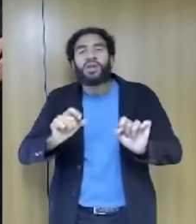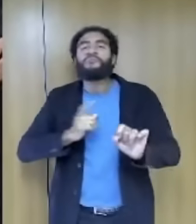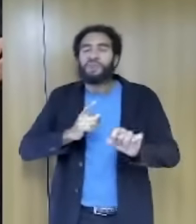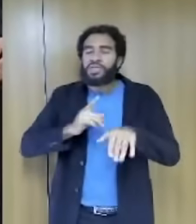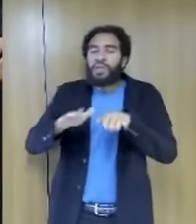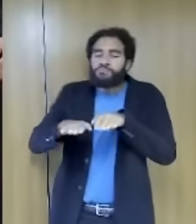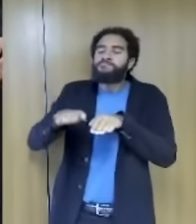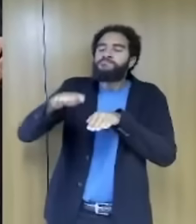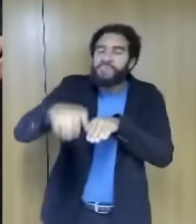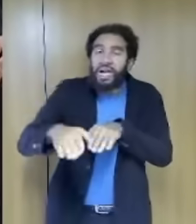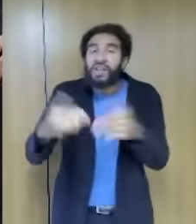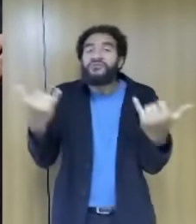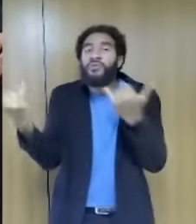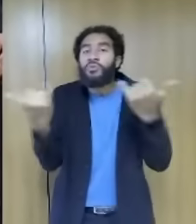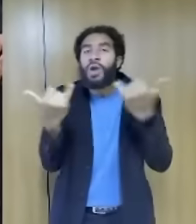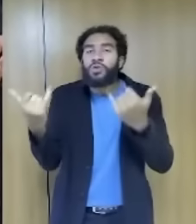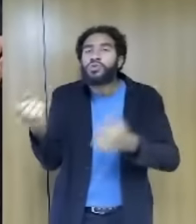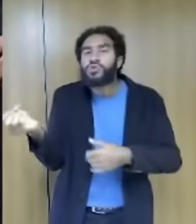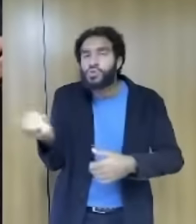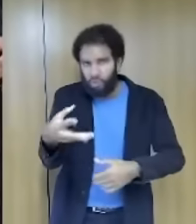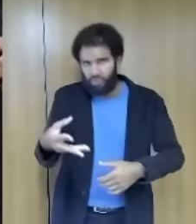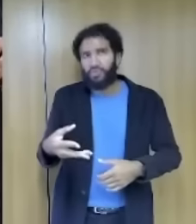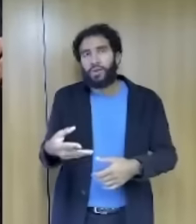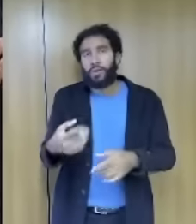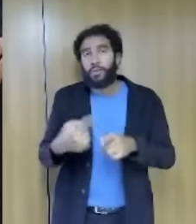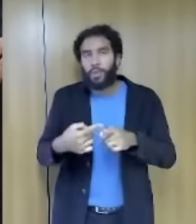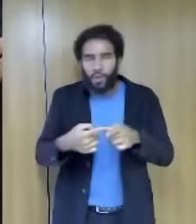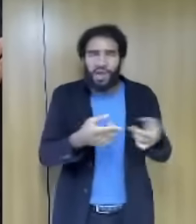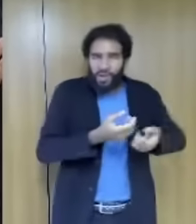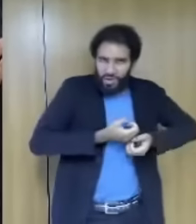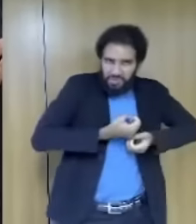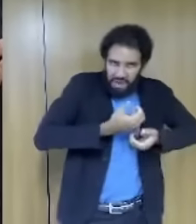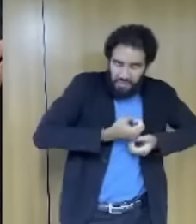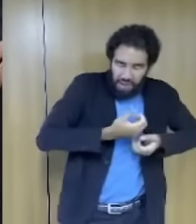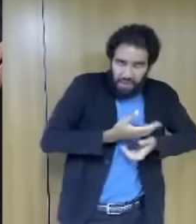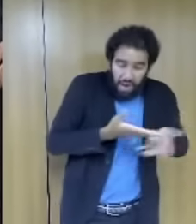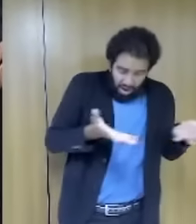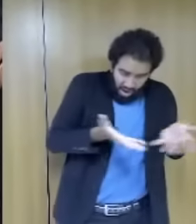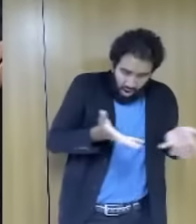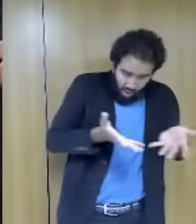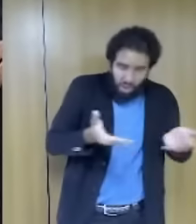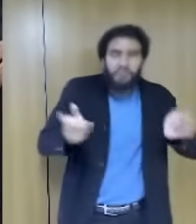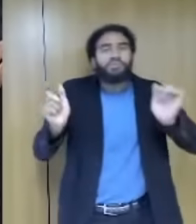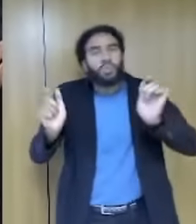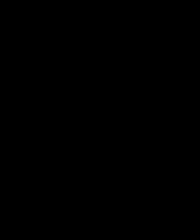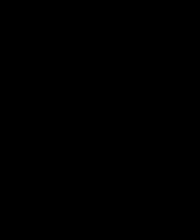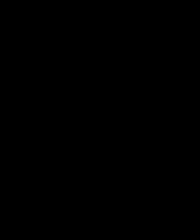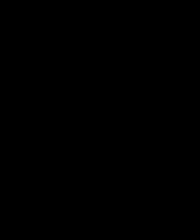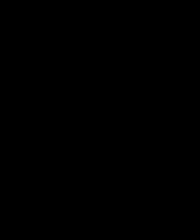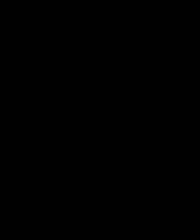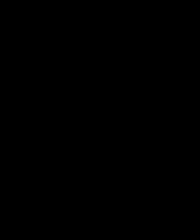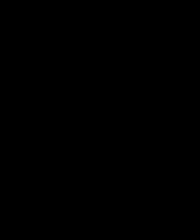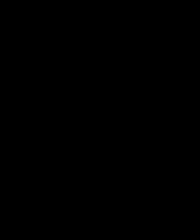passos. Exatamente a partir dessa novidade, que é a delação do senhor Elcio Queiroz.